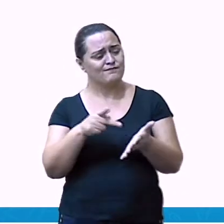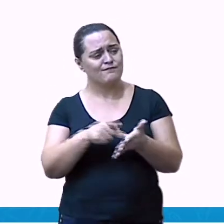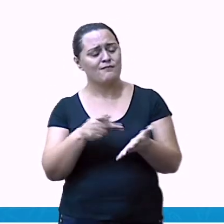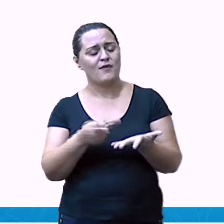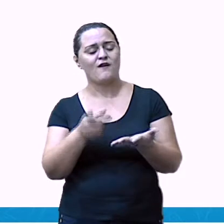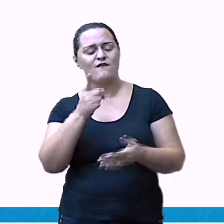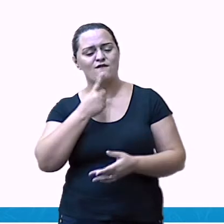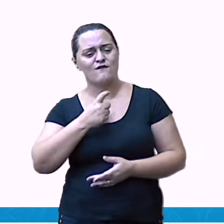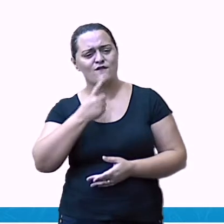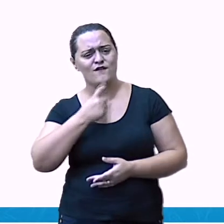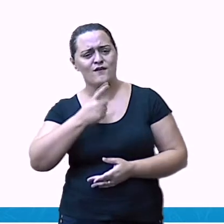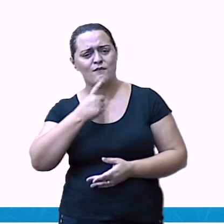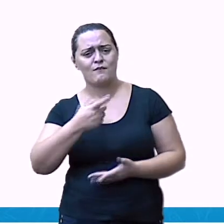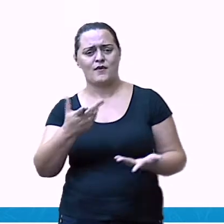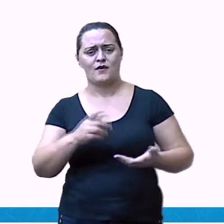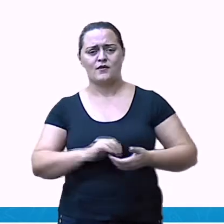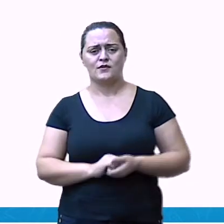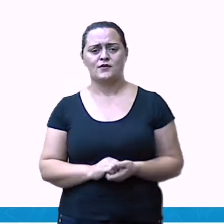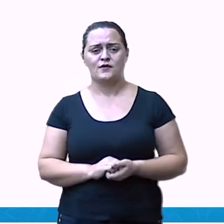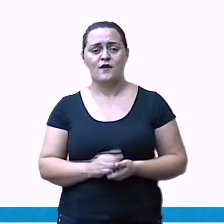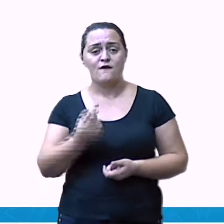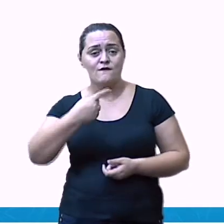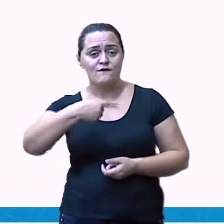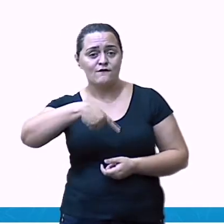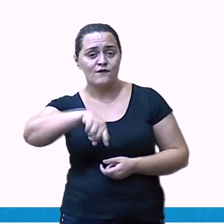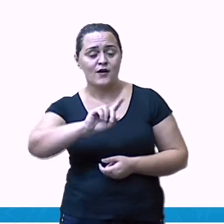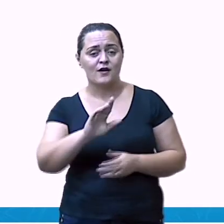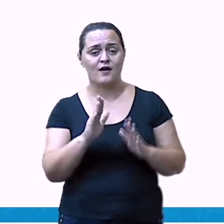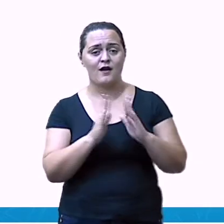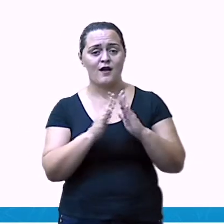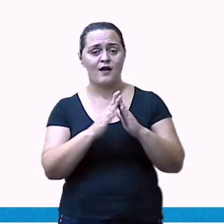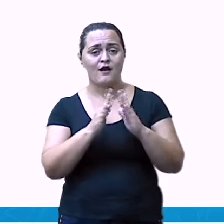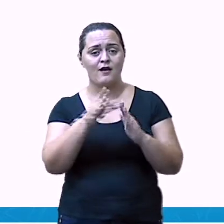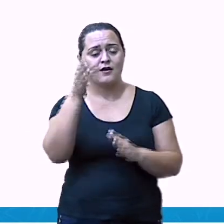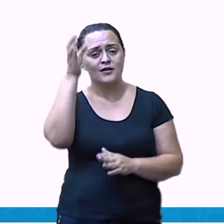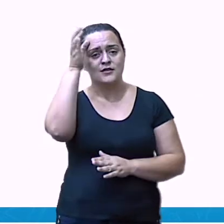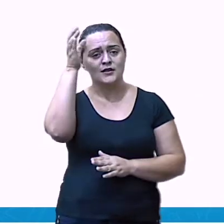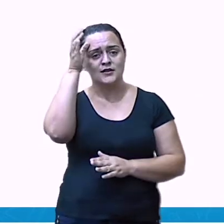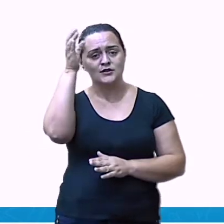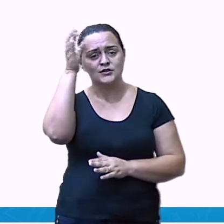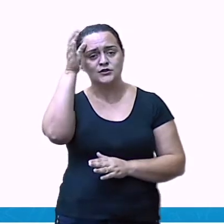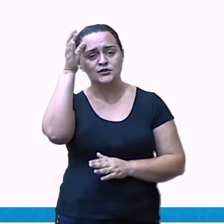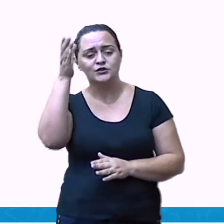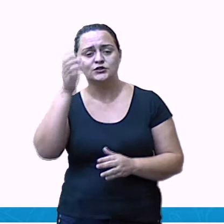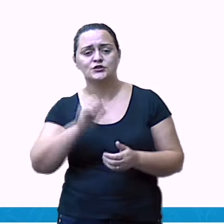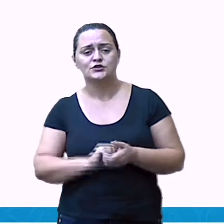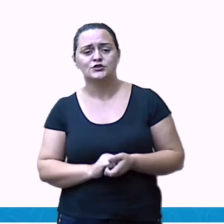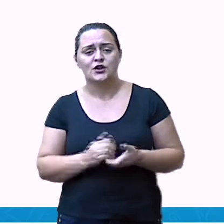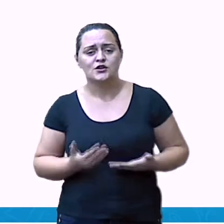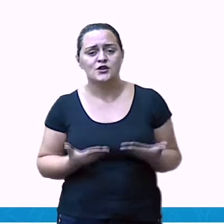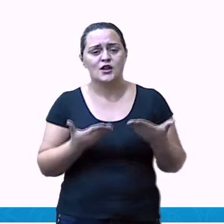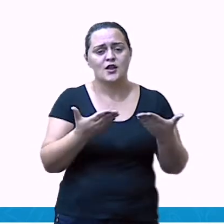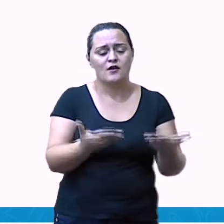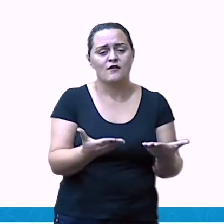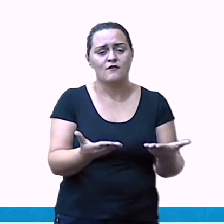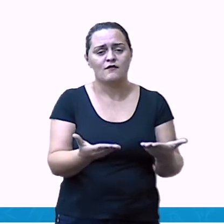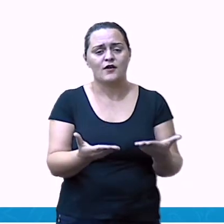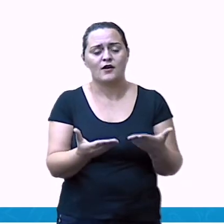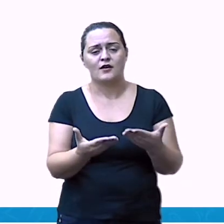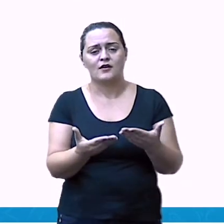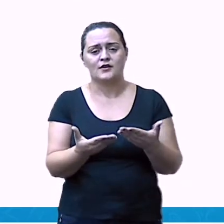mesmo, vermelho. Vá até a casa da tia Diomira para levar-lhe